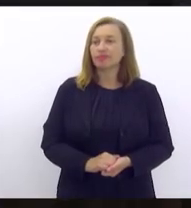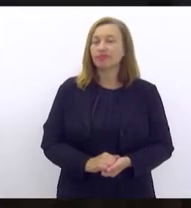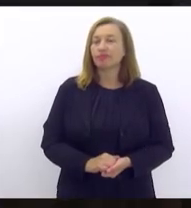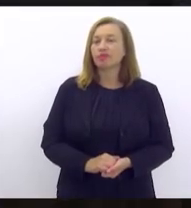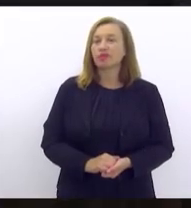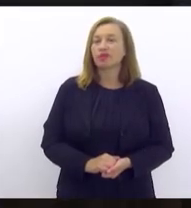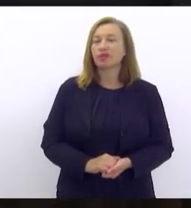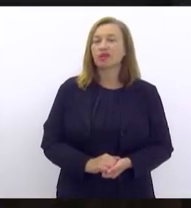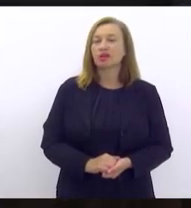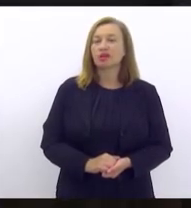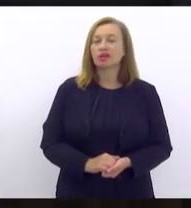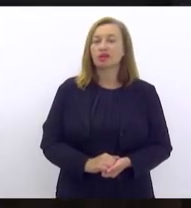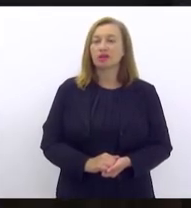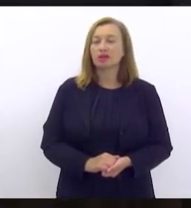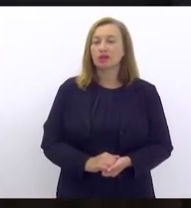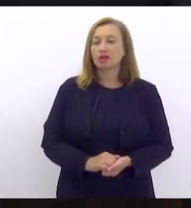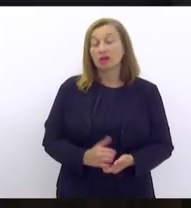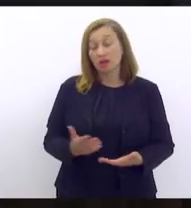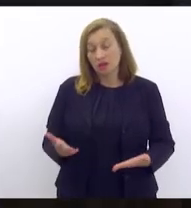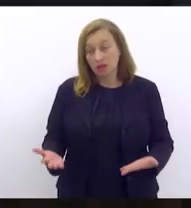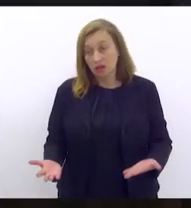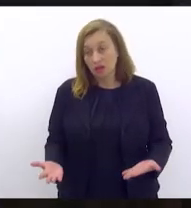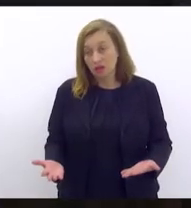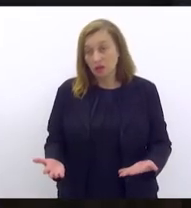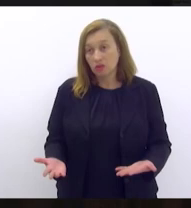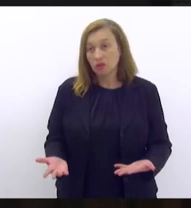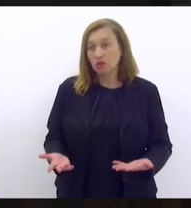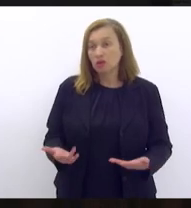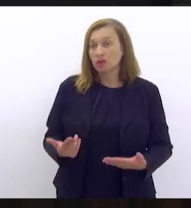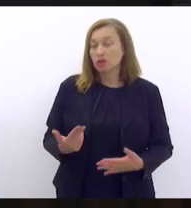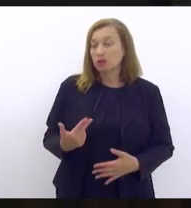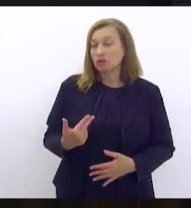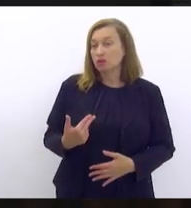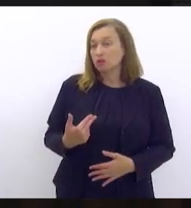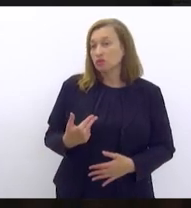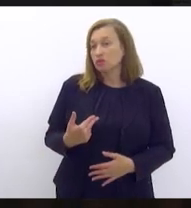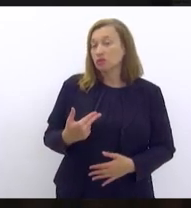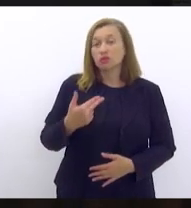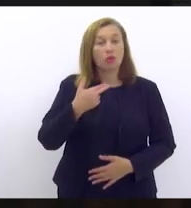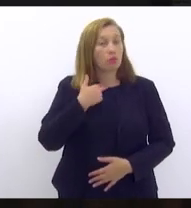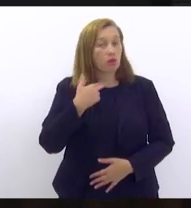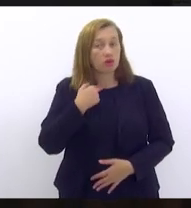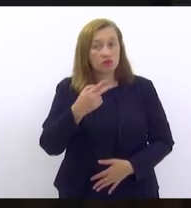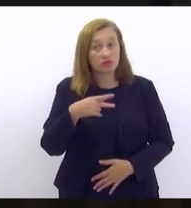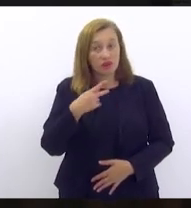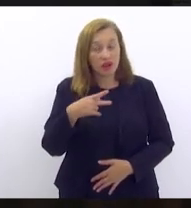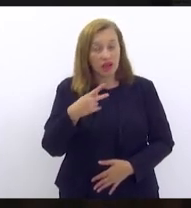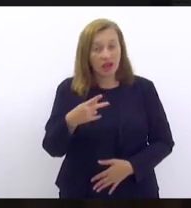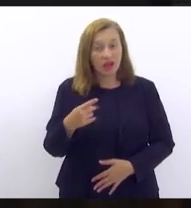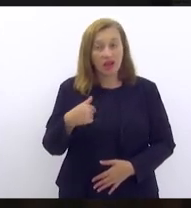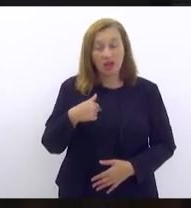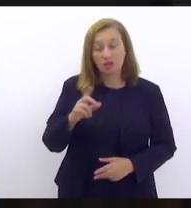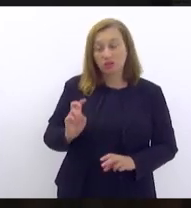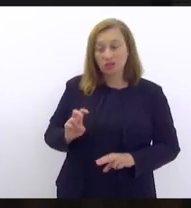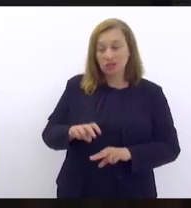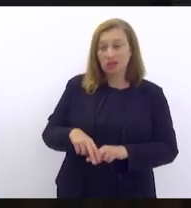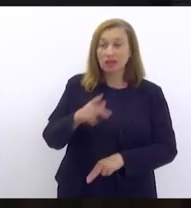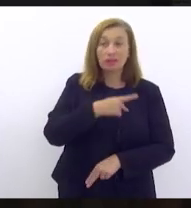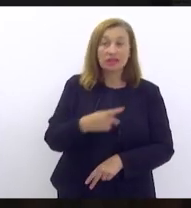Obrigado a Vossa Excelência. Não vou tecer comentários porque agora estou na